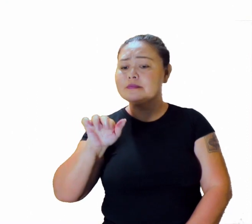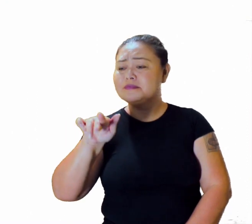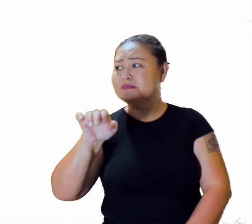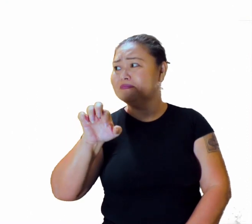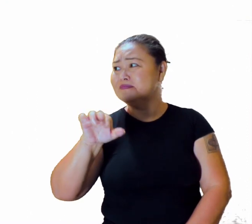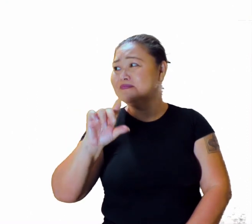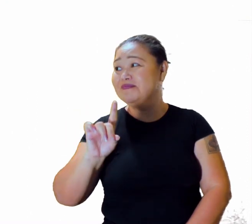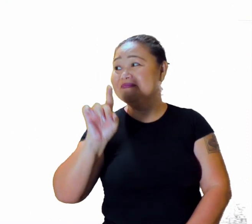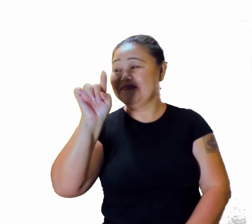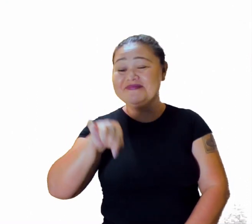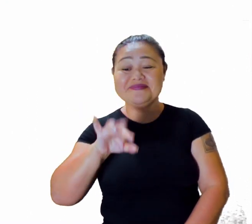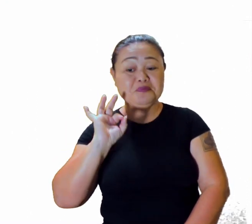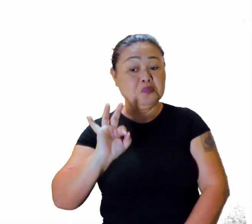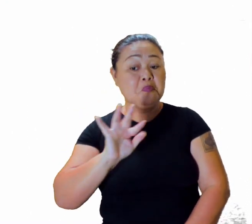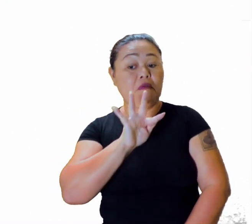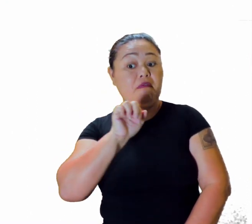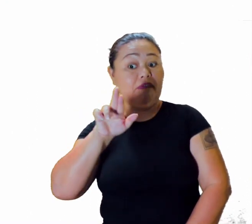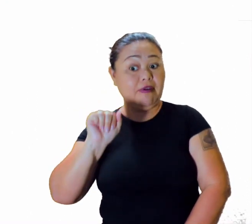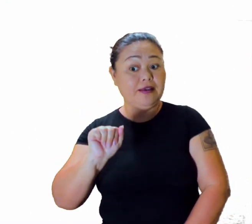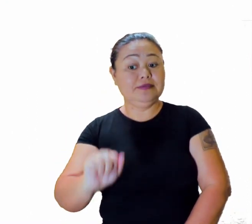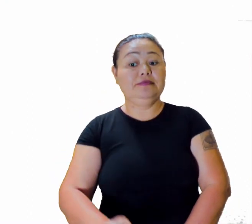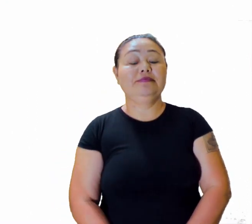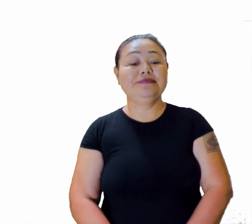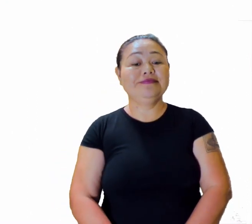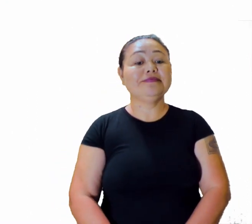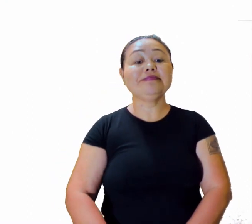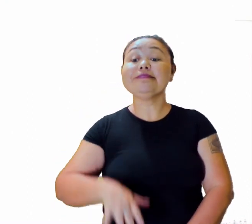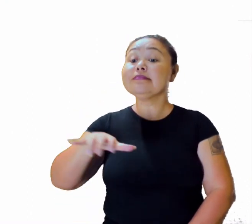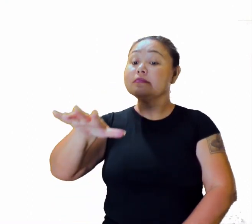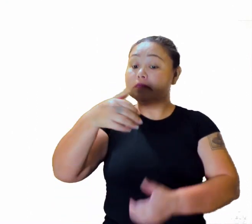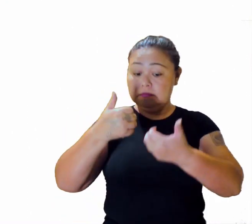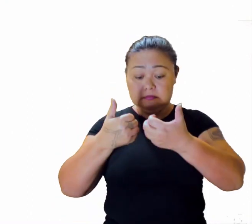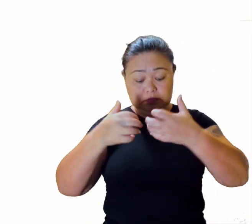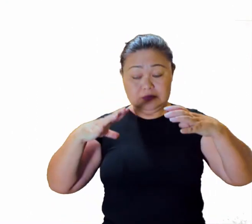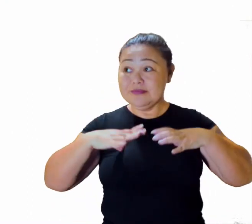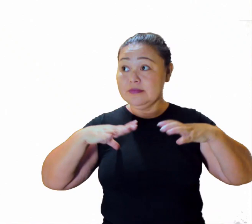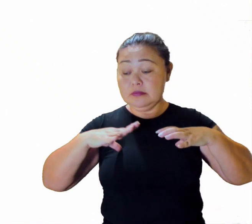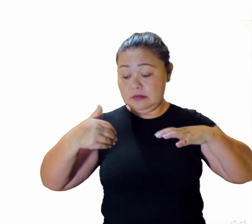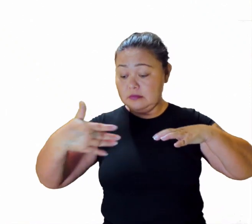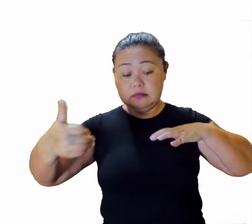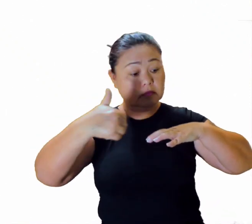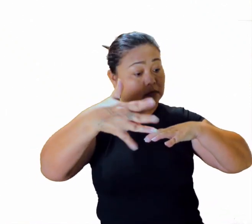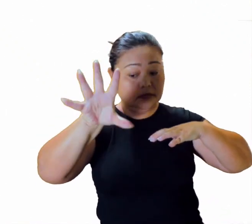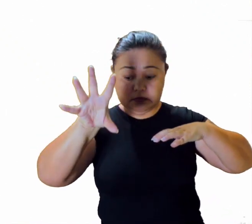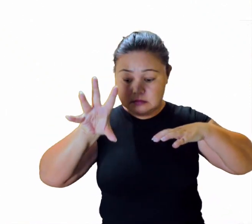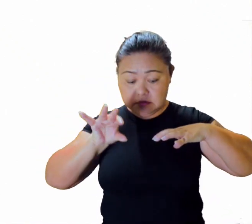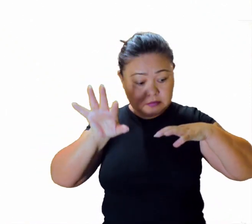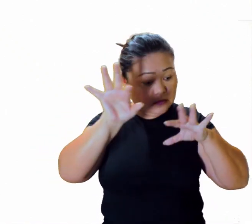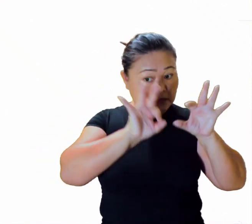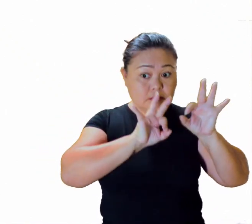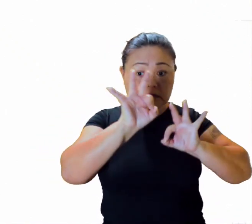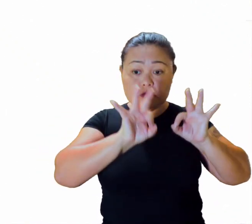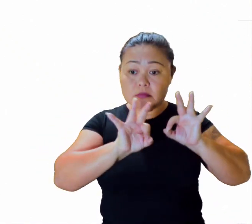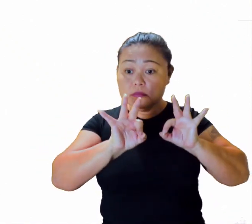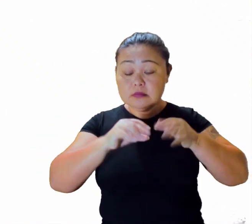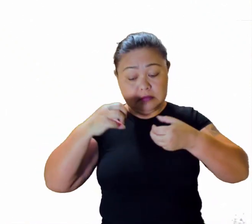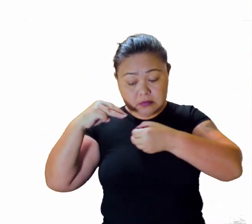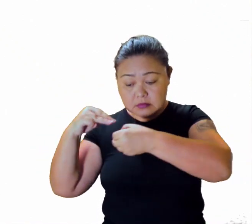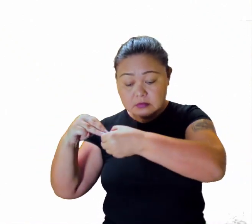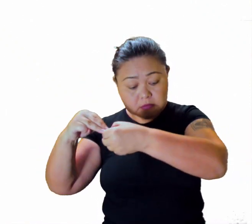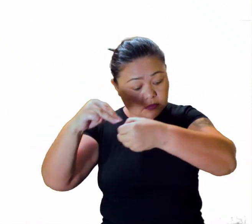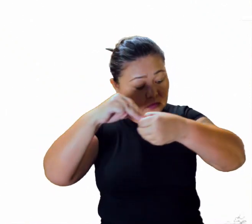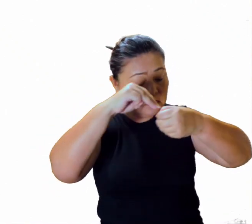Rogério. Você que tá, professor Jorge. Você é Então, fera. a região metropolitana é uma área formada por vários